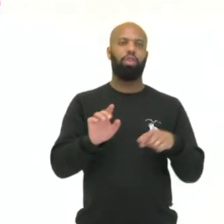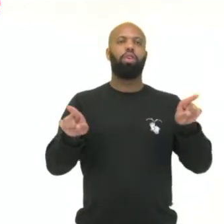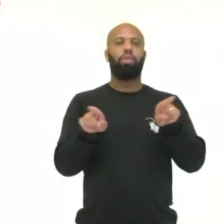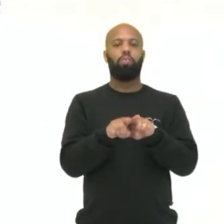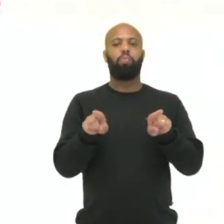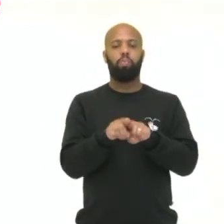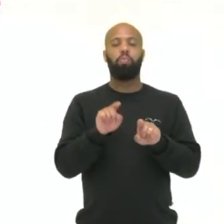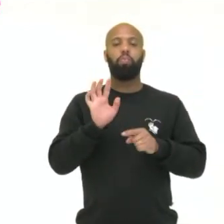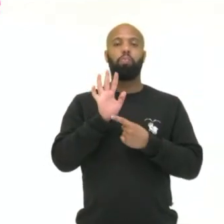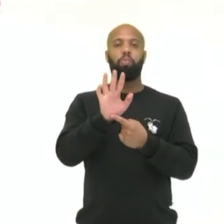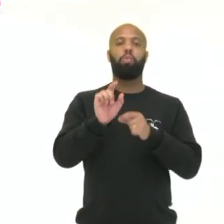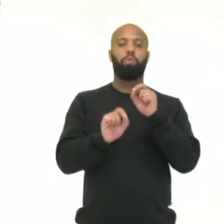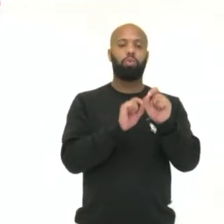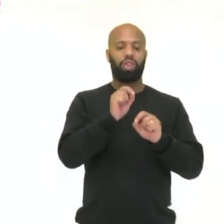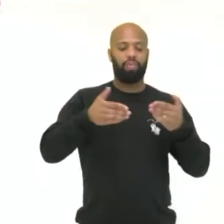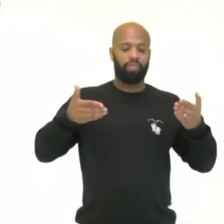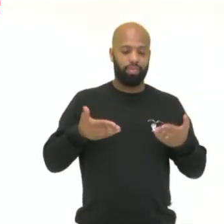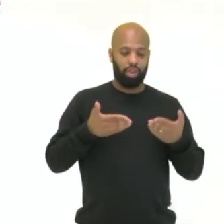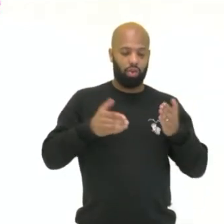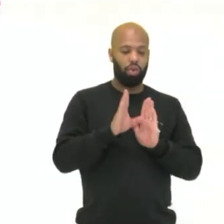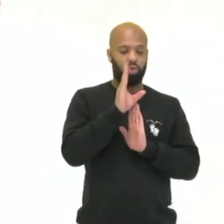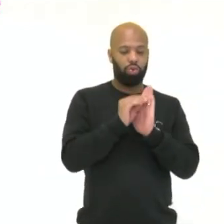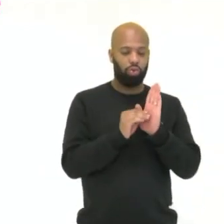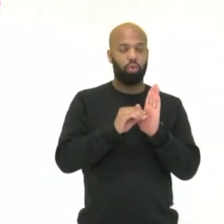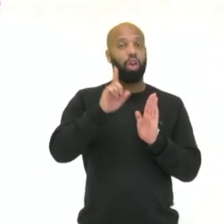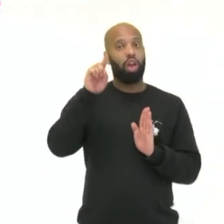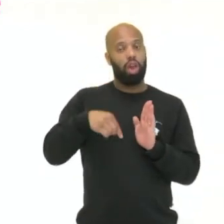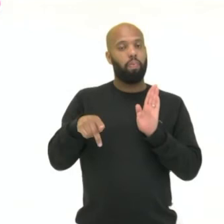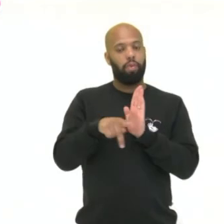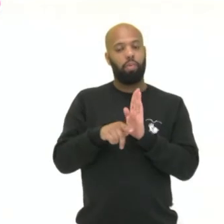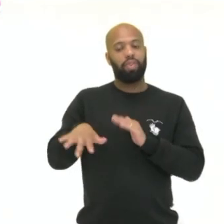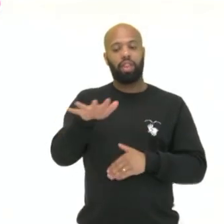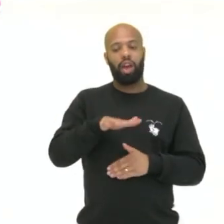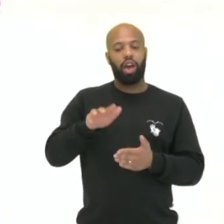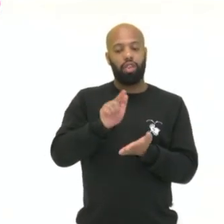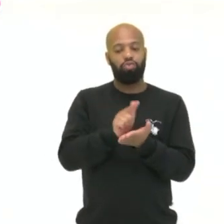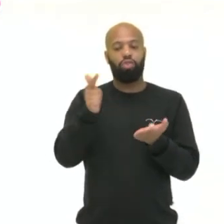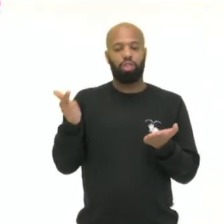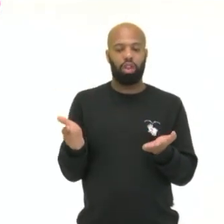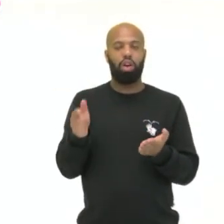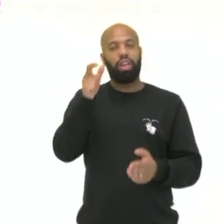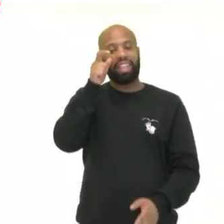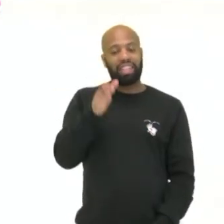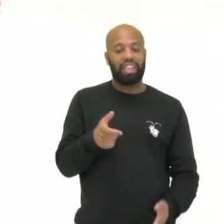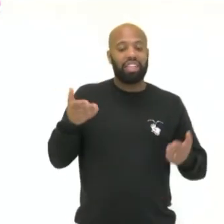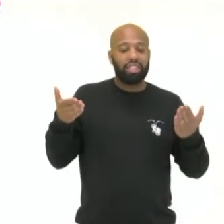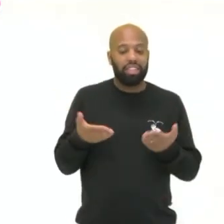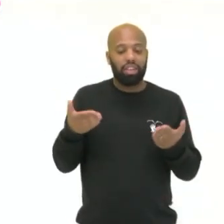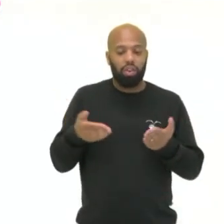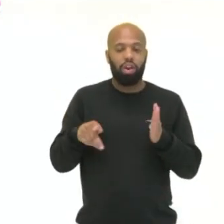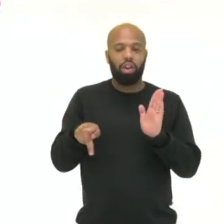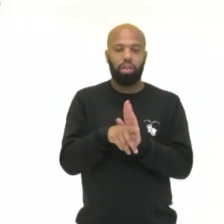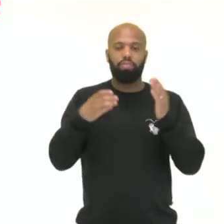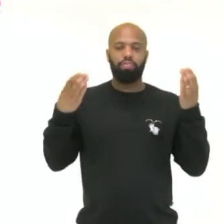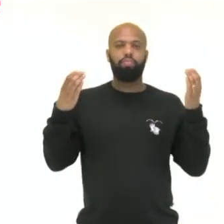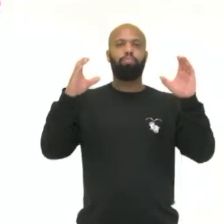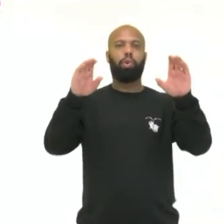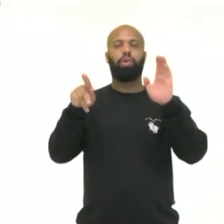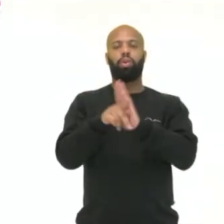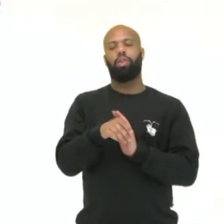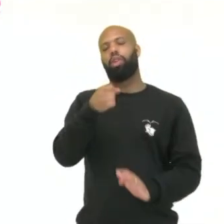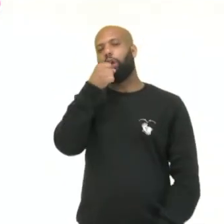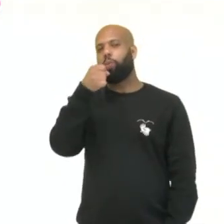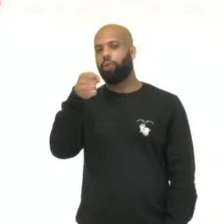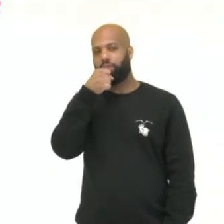atualidade do conteúdo que, sendo jornalístico, deve conter informações de interesse ao público leitor do agora da publicação da